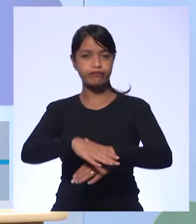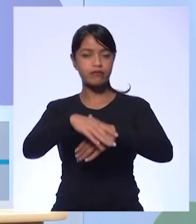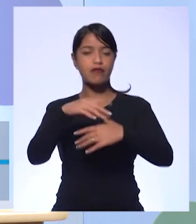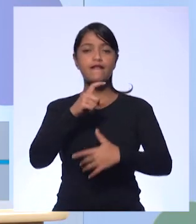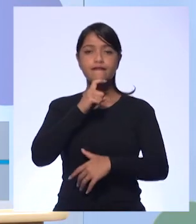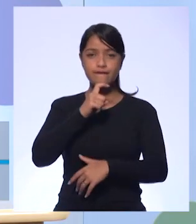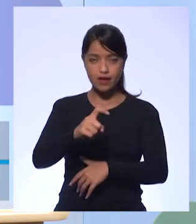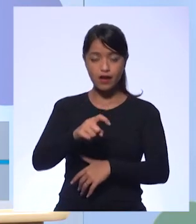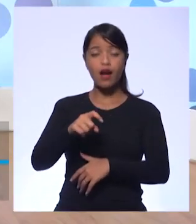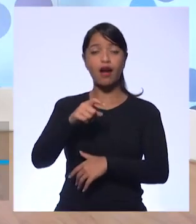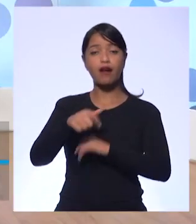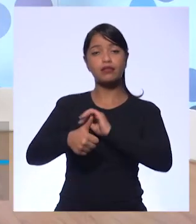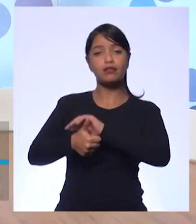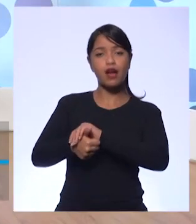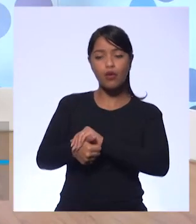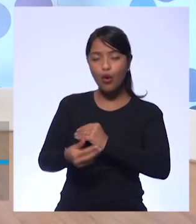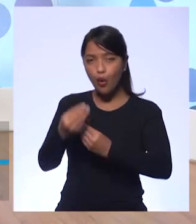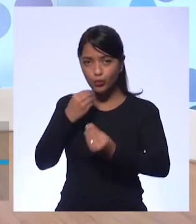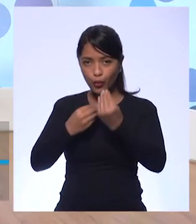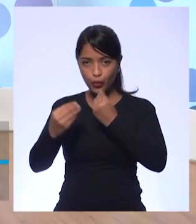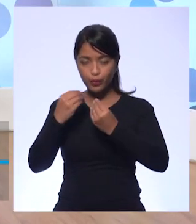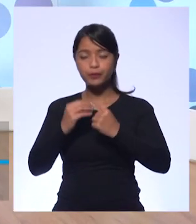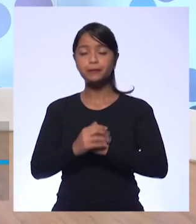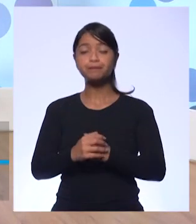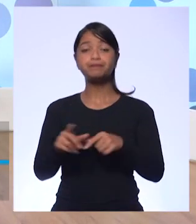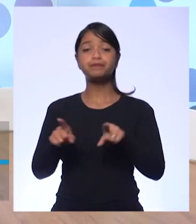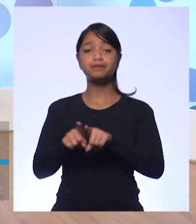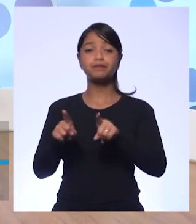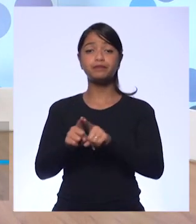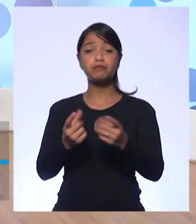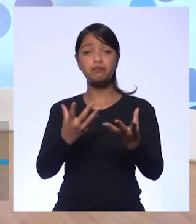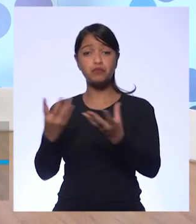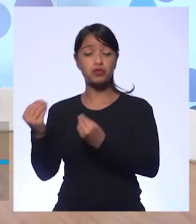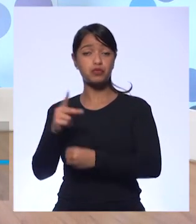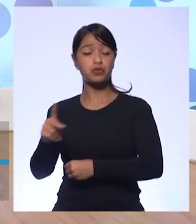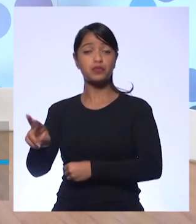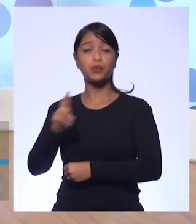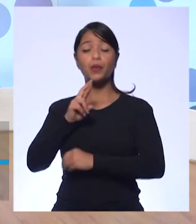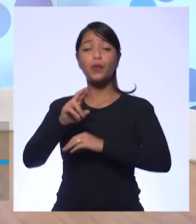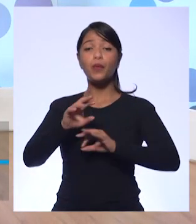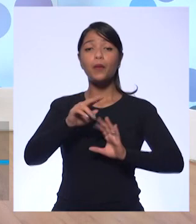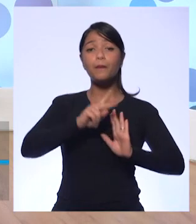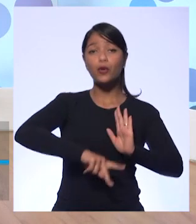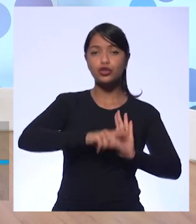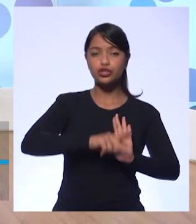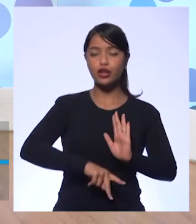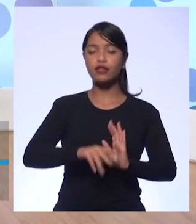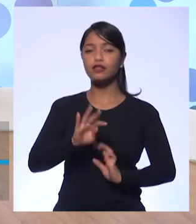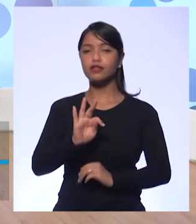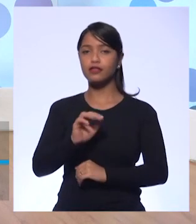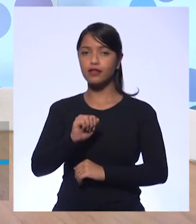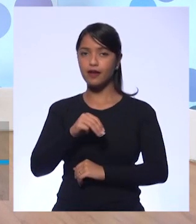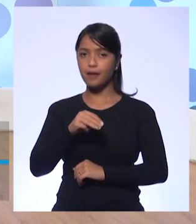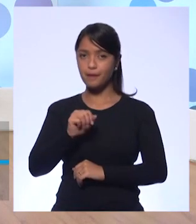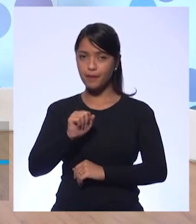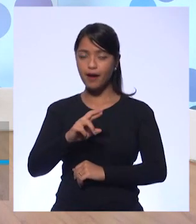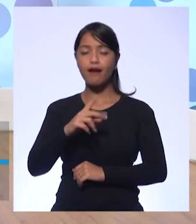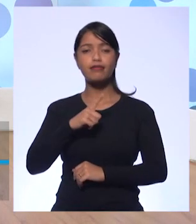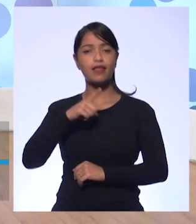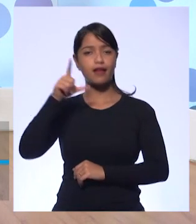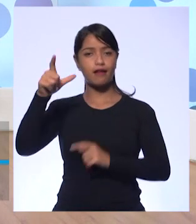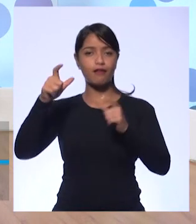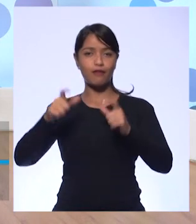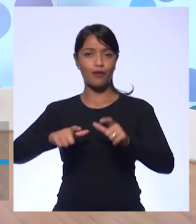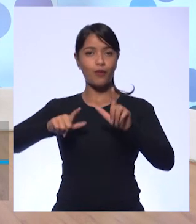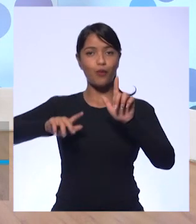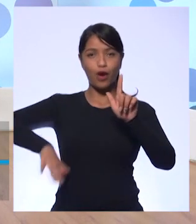na aula Falamos do projeto passada. Tamar, inclusive vários professores comentaram que tem Ubatuba no Guarujá. Muito Legal, bem. meus amores, muito bem, lembraram Muito